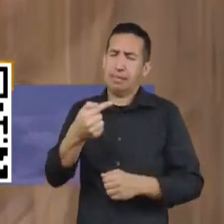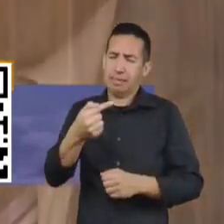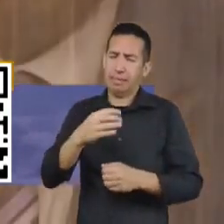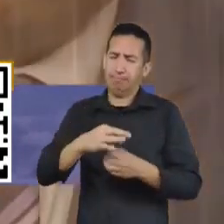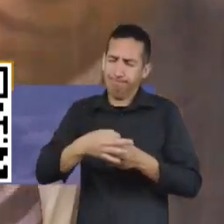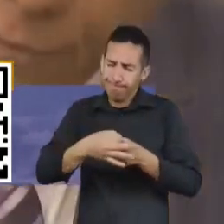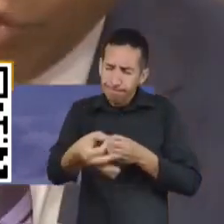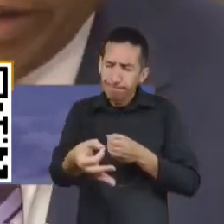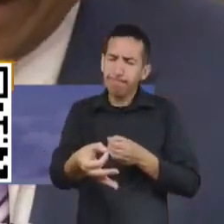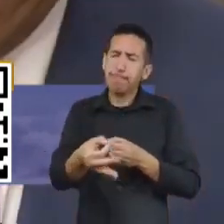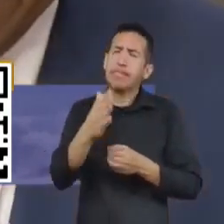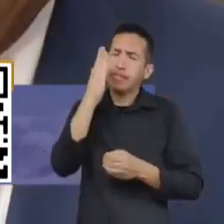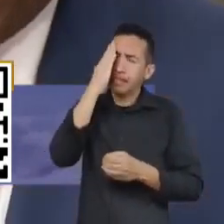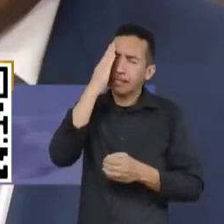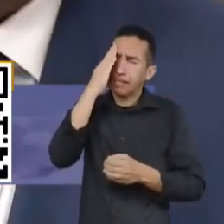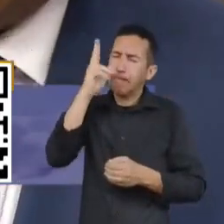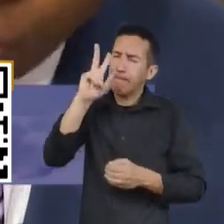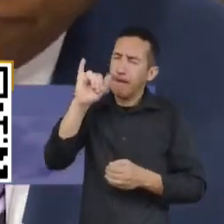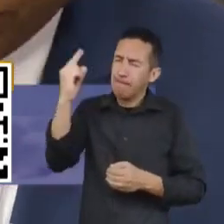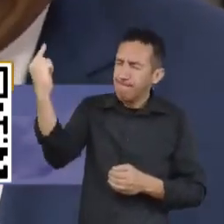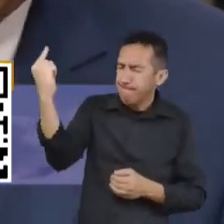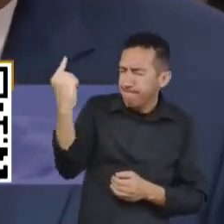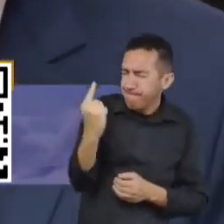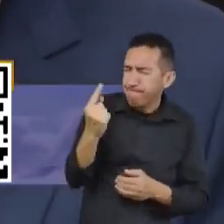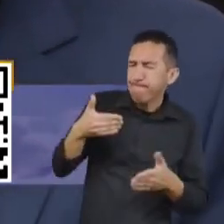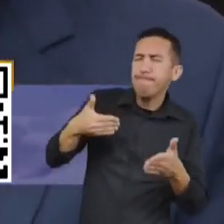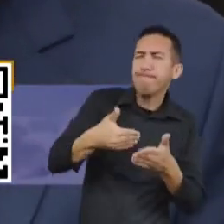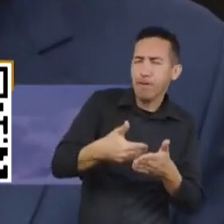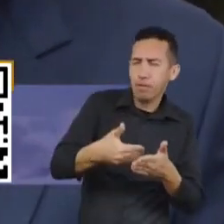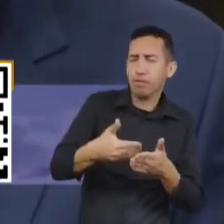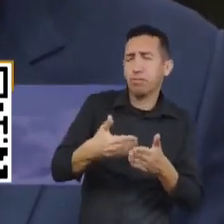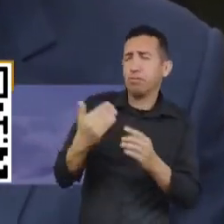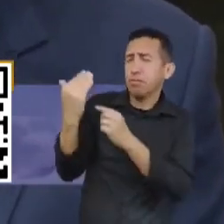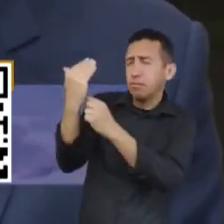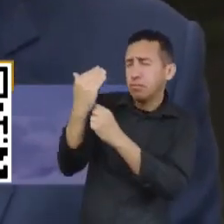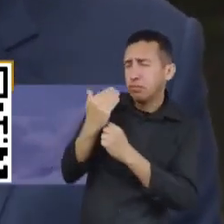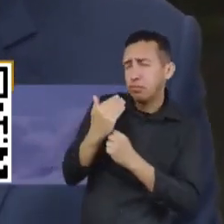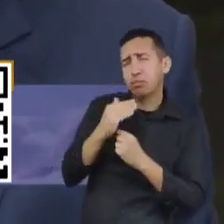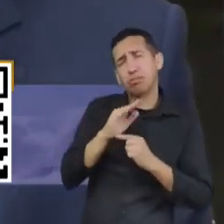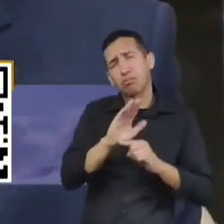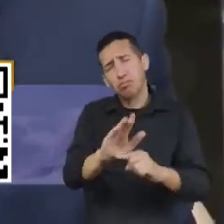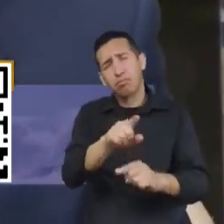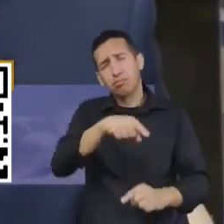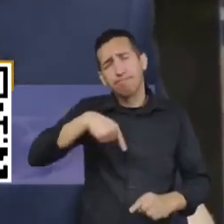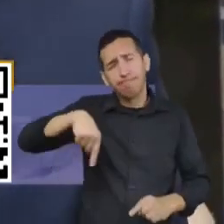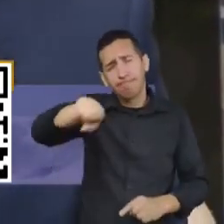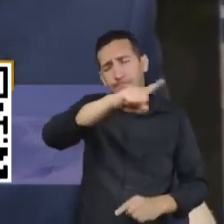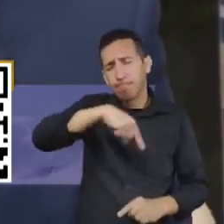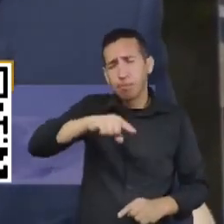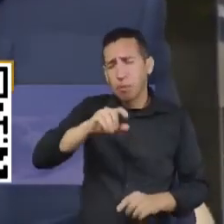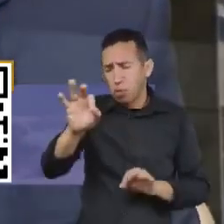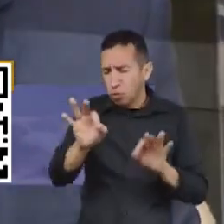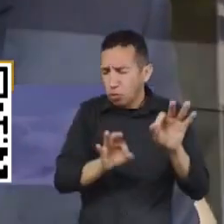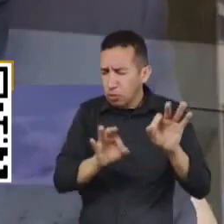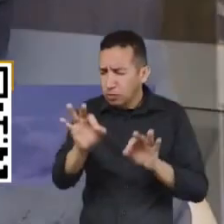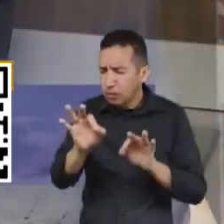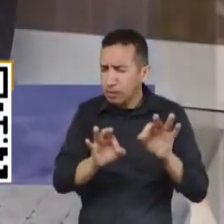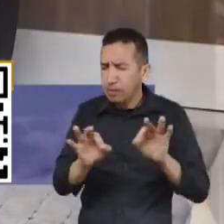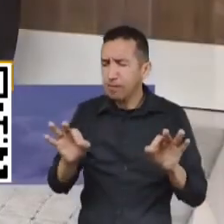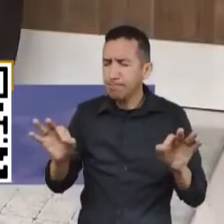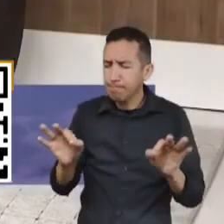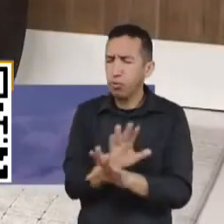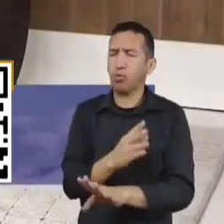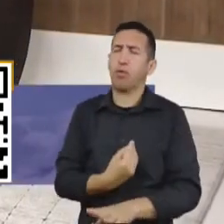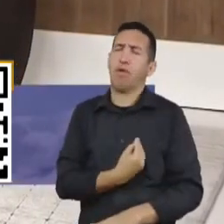e que logo logo o senhor vai voltar e quando o senhor voltar ajuda para que eu e os meus amigos da classe bíblica estejamos